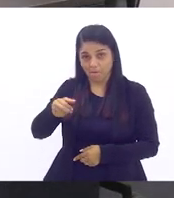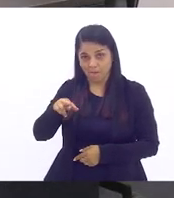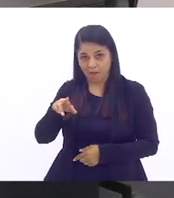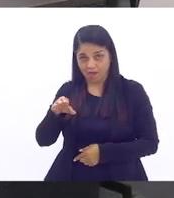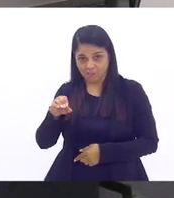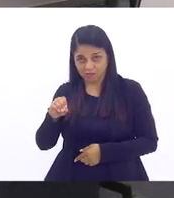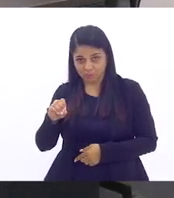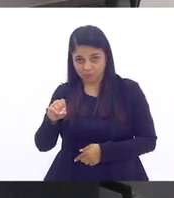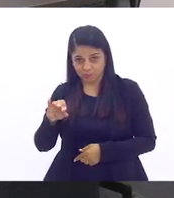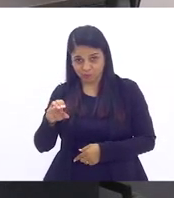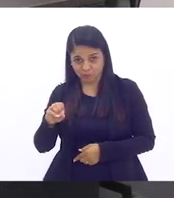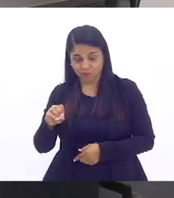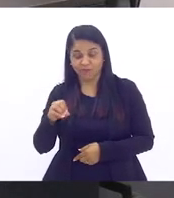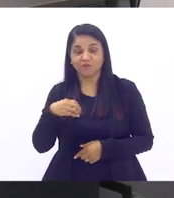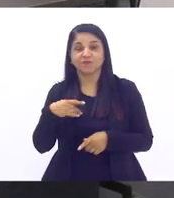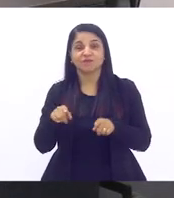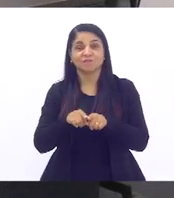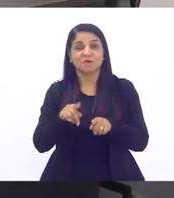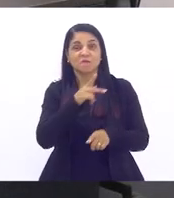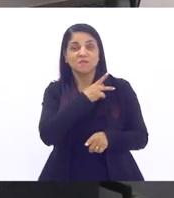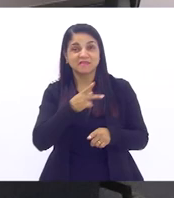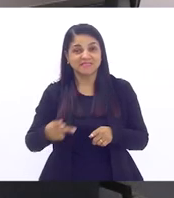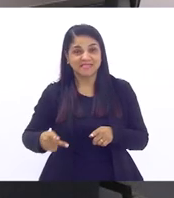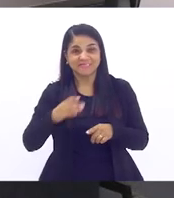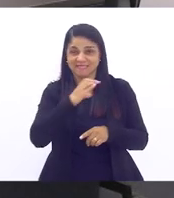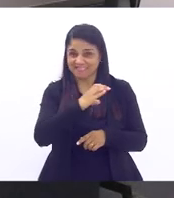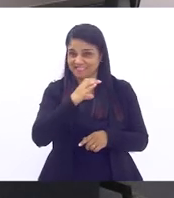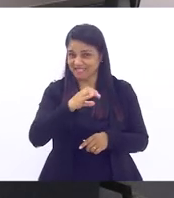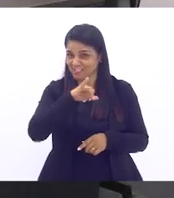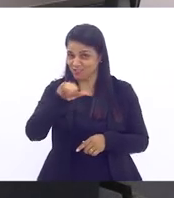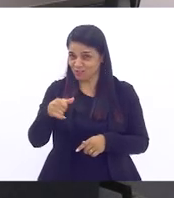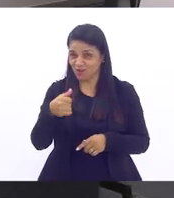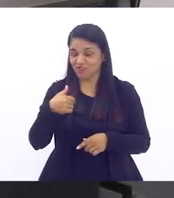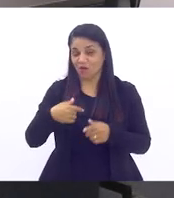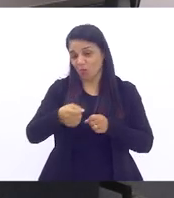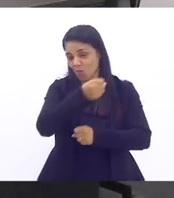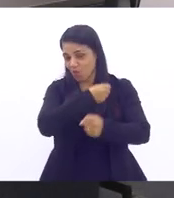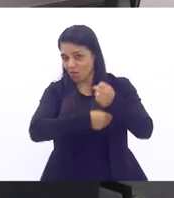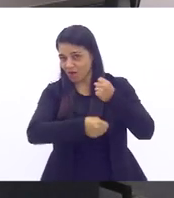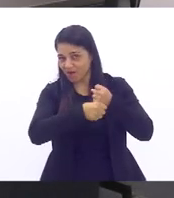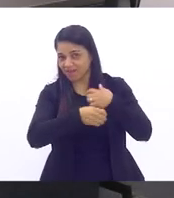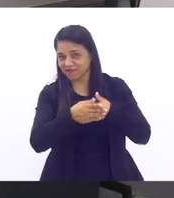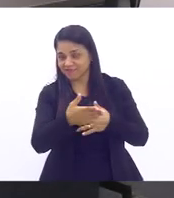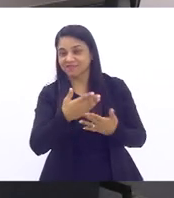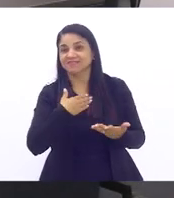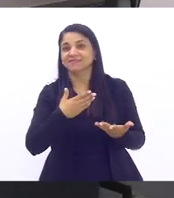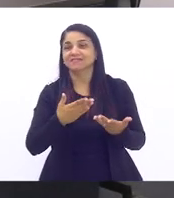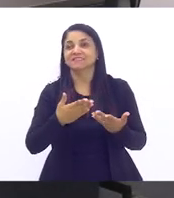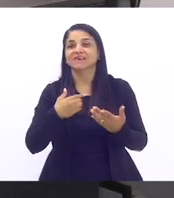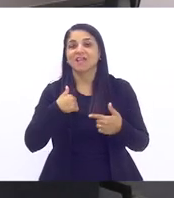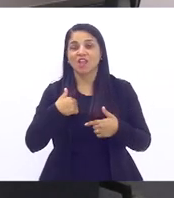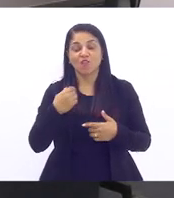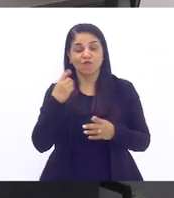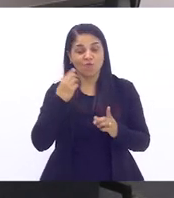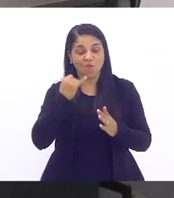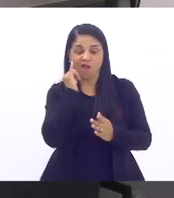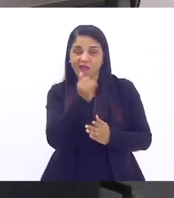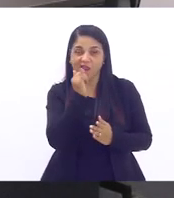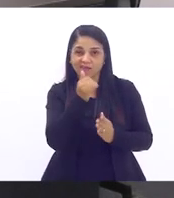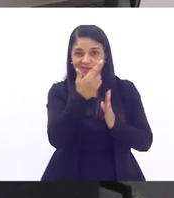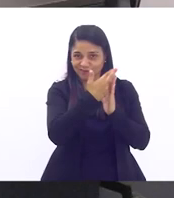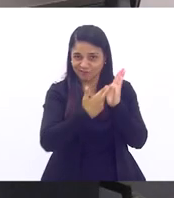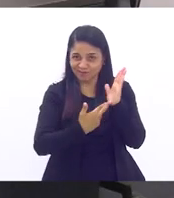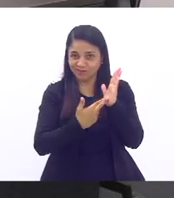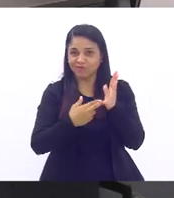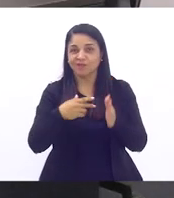presidente da ccj na legislatura passada me deu uma honra de ser um relator no âmbito da ccj da Lei Orgânica da Polícia